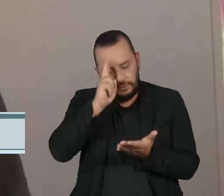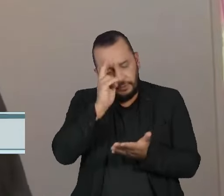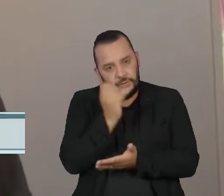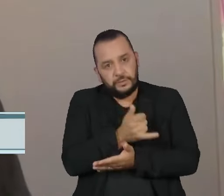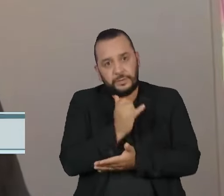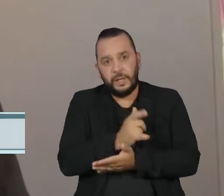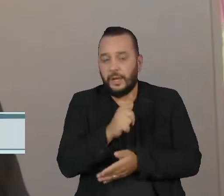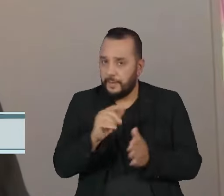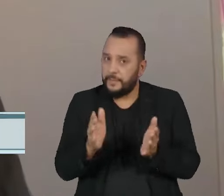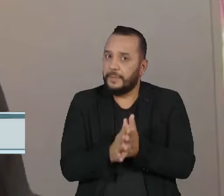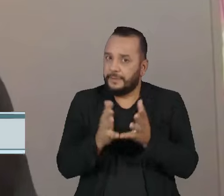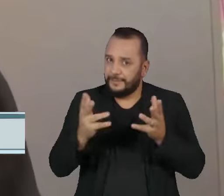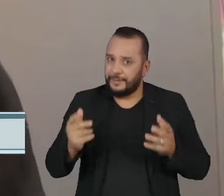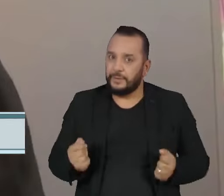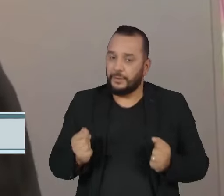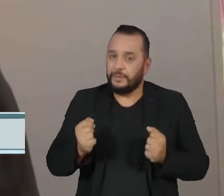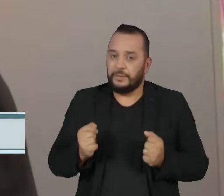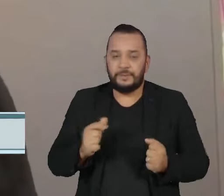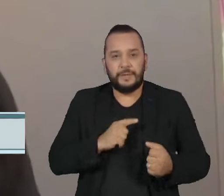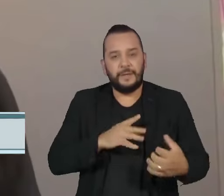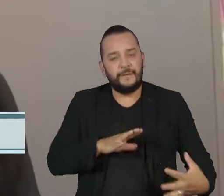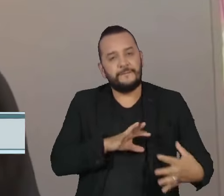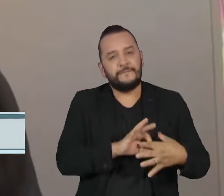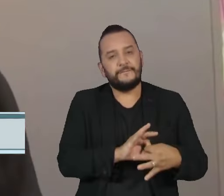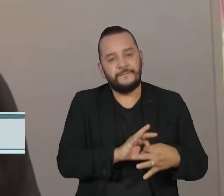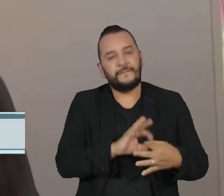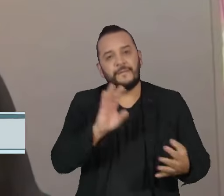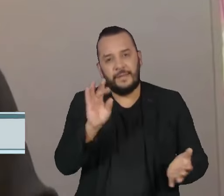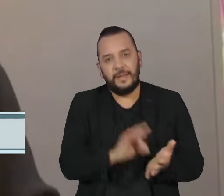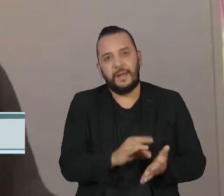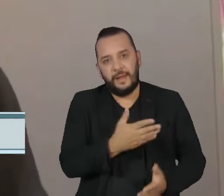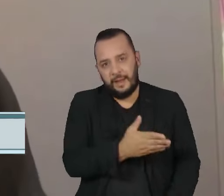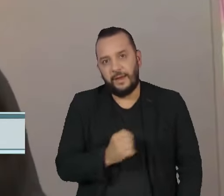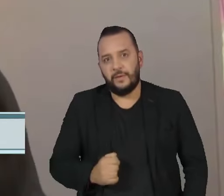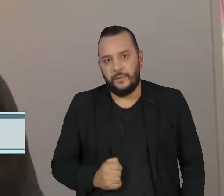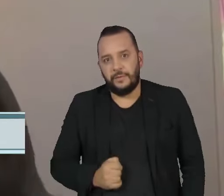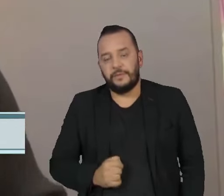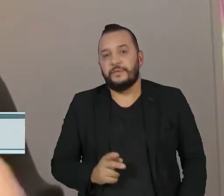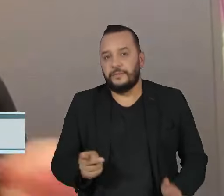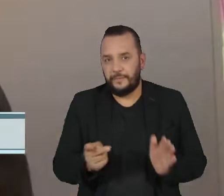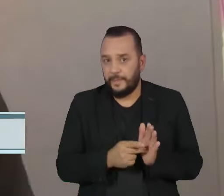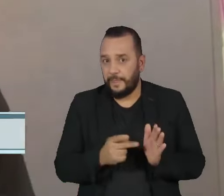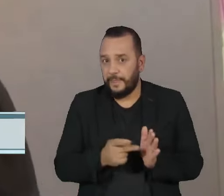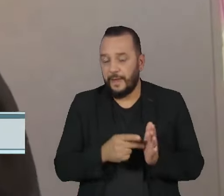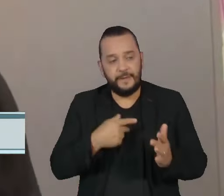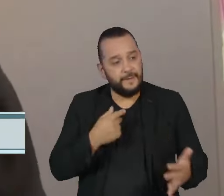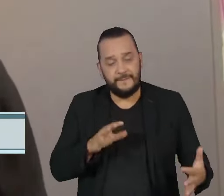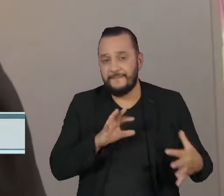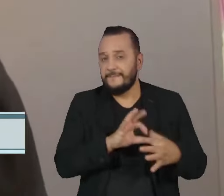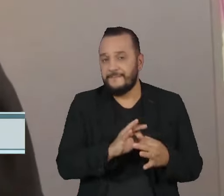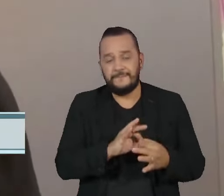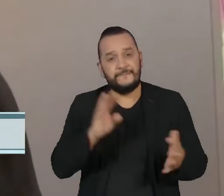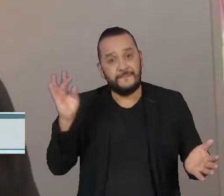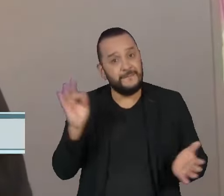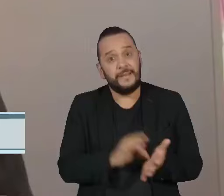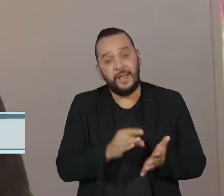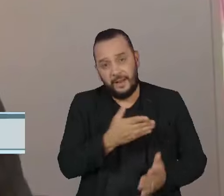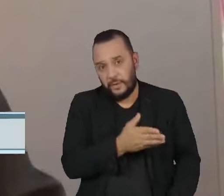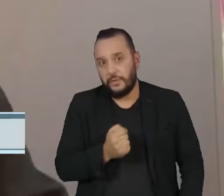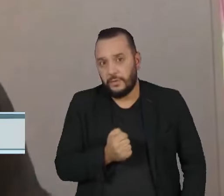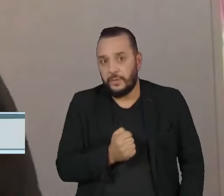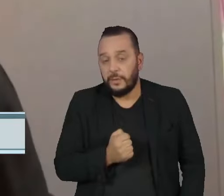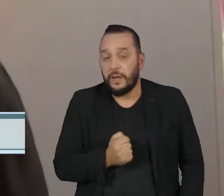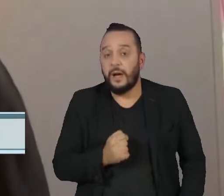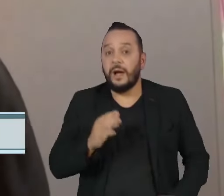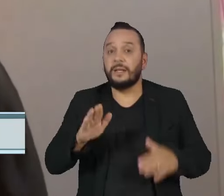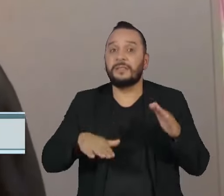fabuloso você cria um vínculo afetivo real presencial nada a ver com o vínculo afetivo que Aliás